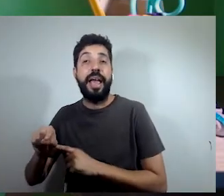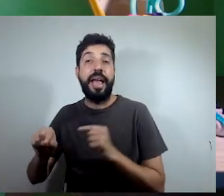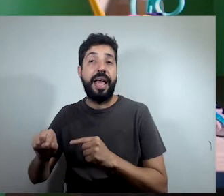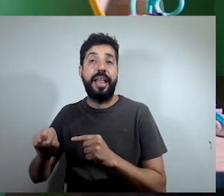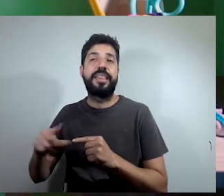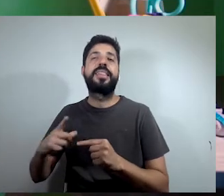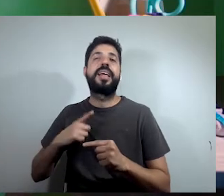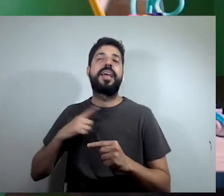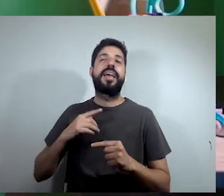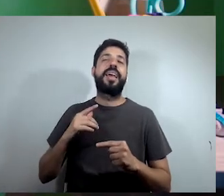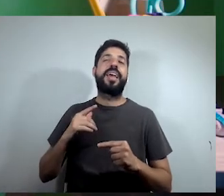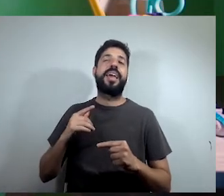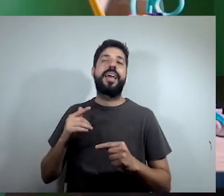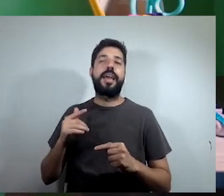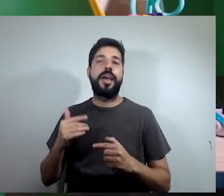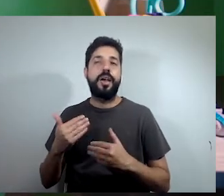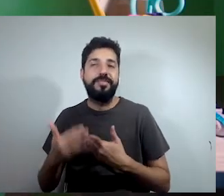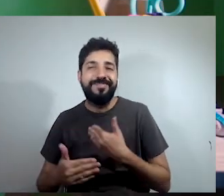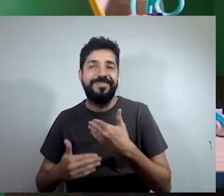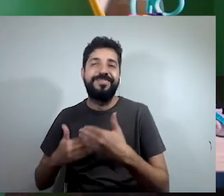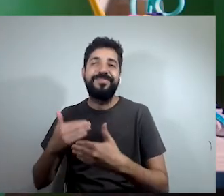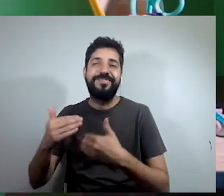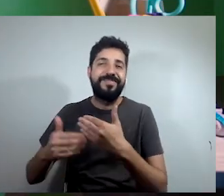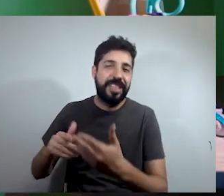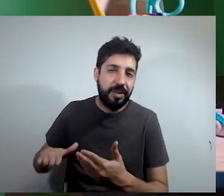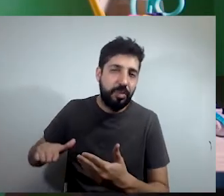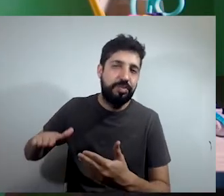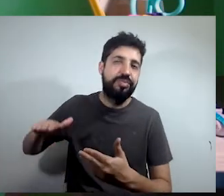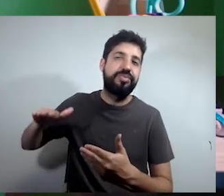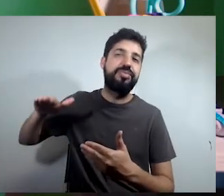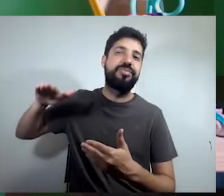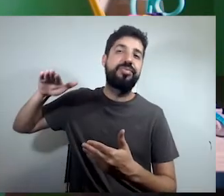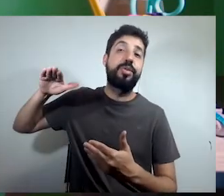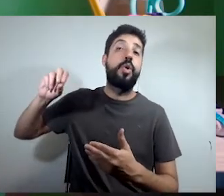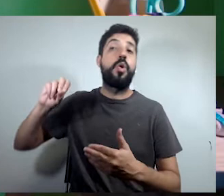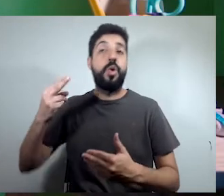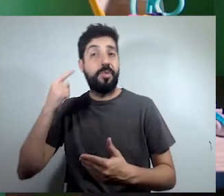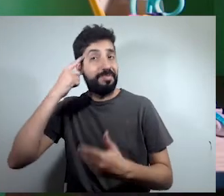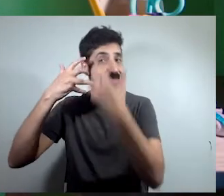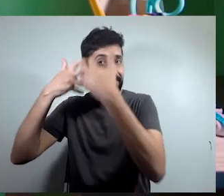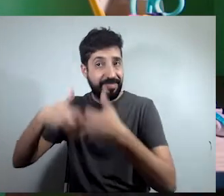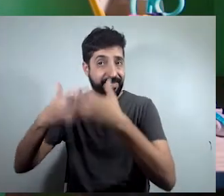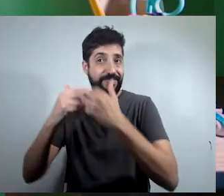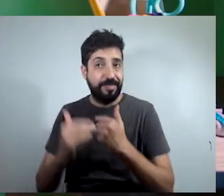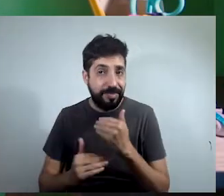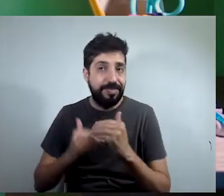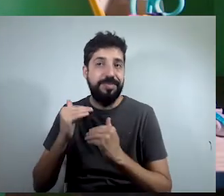em fase de crescimento, em fase de desenvolvimento,